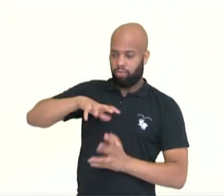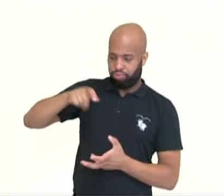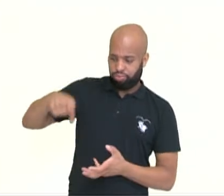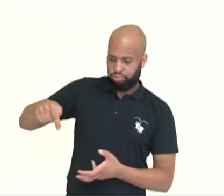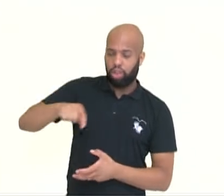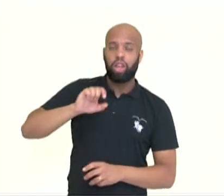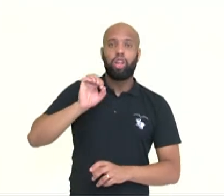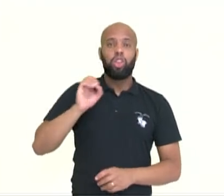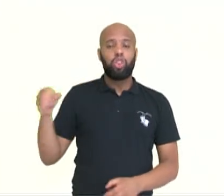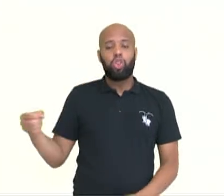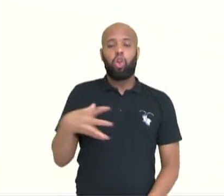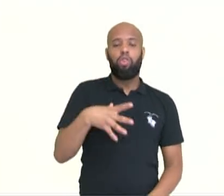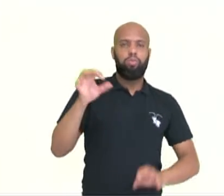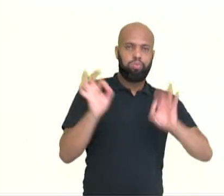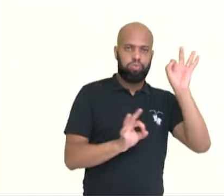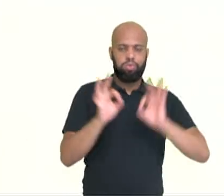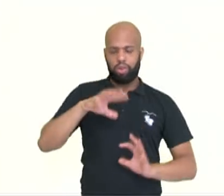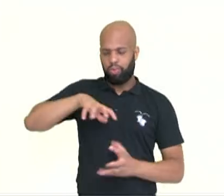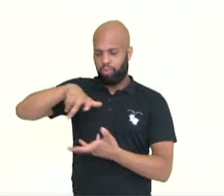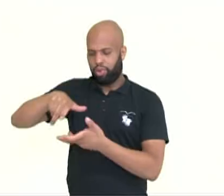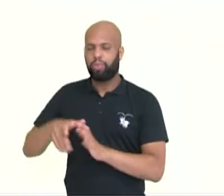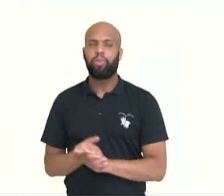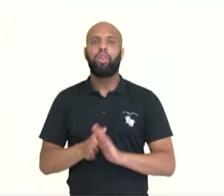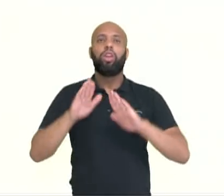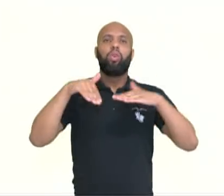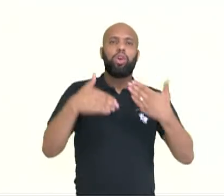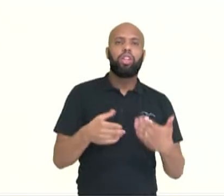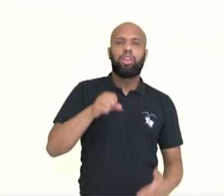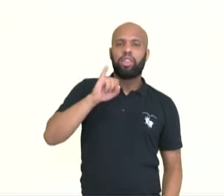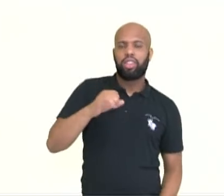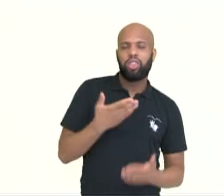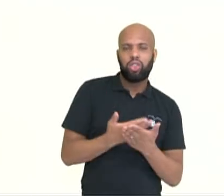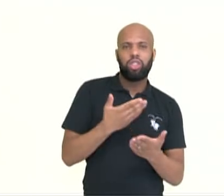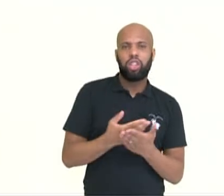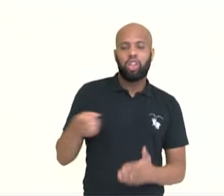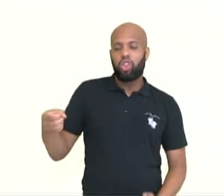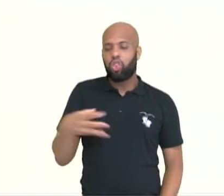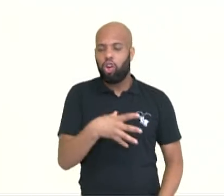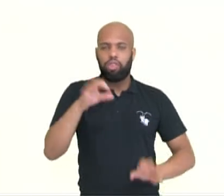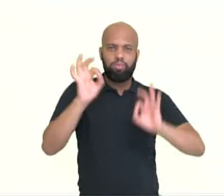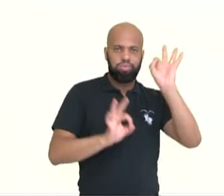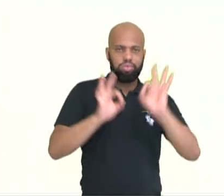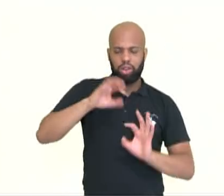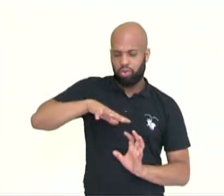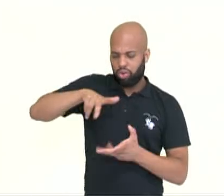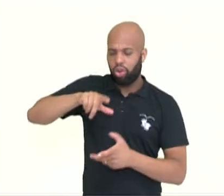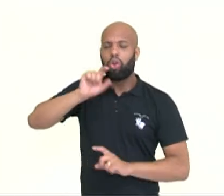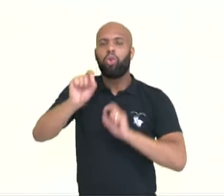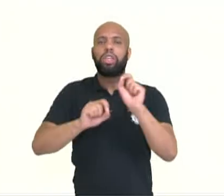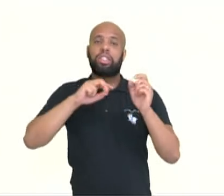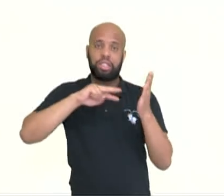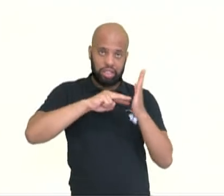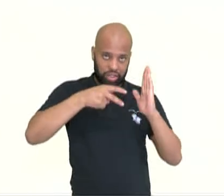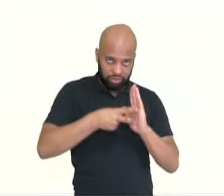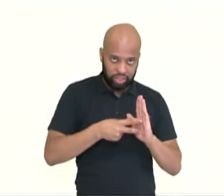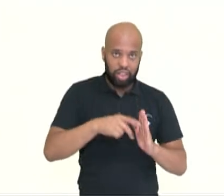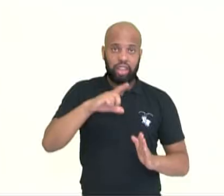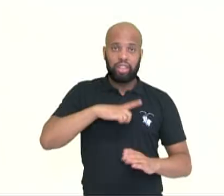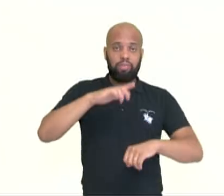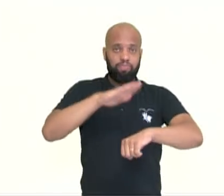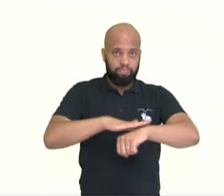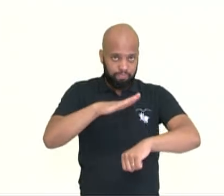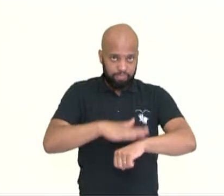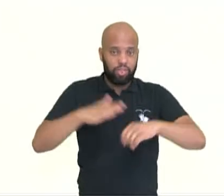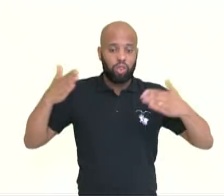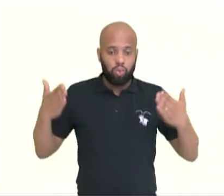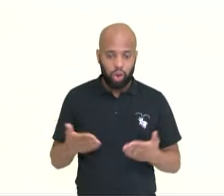chamada nova ordem mundial. Então, quando a gente está tratando de nova ordem mundial, nós estamos falando que, neste